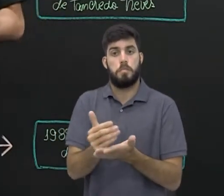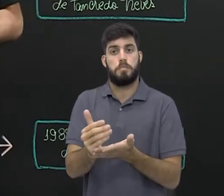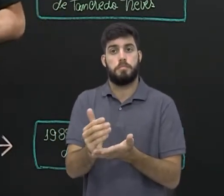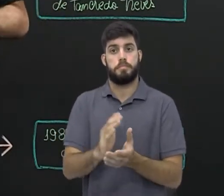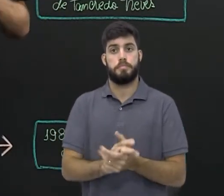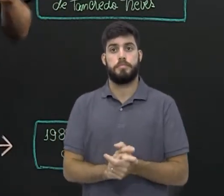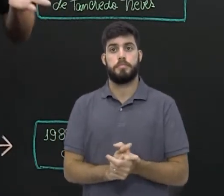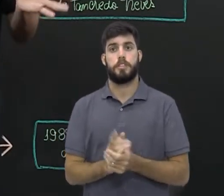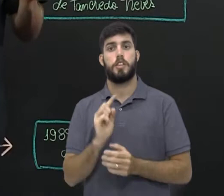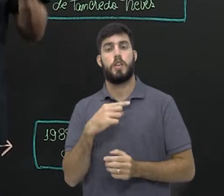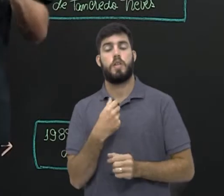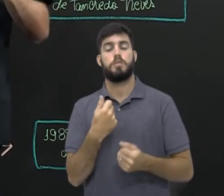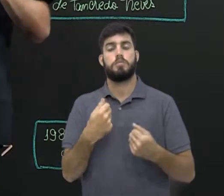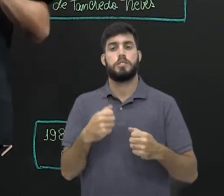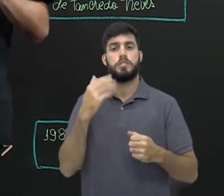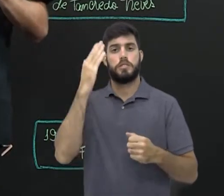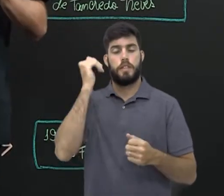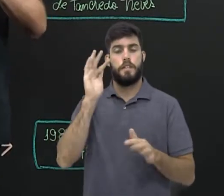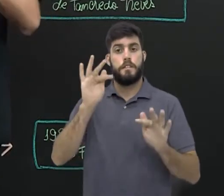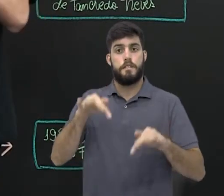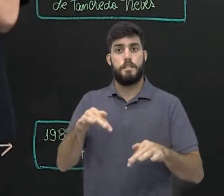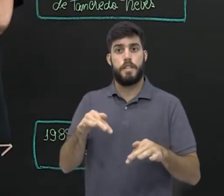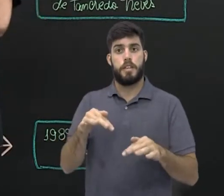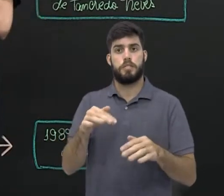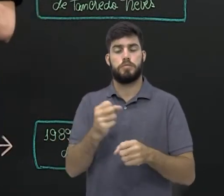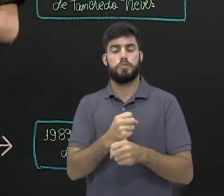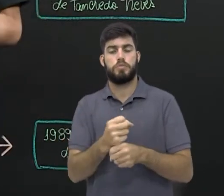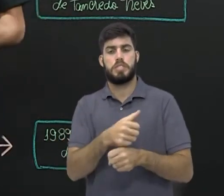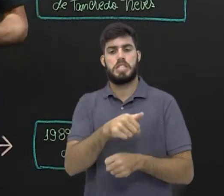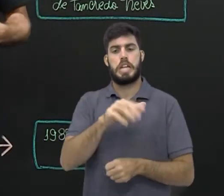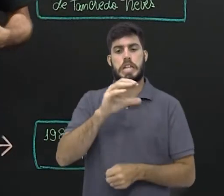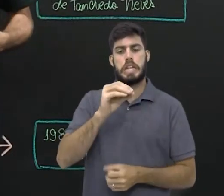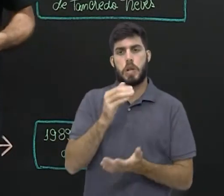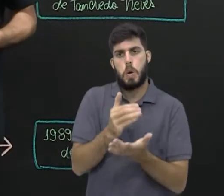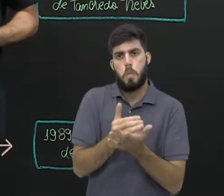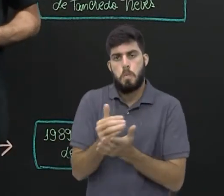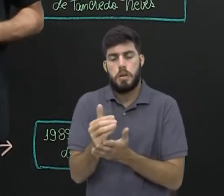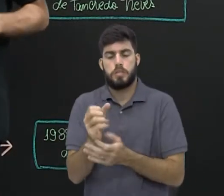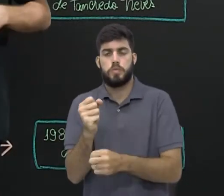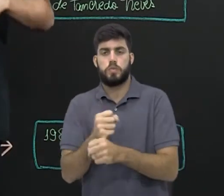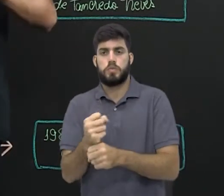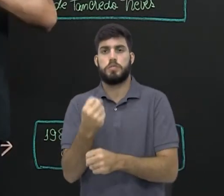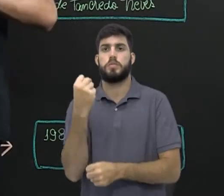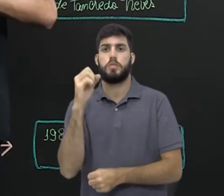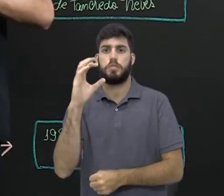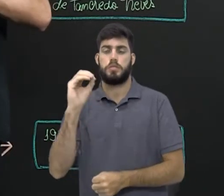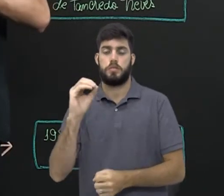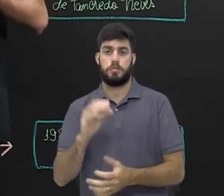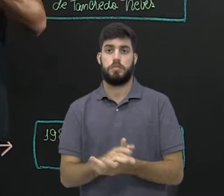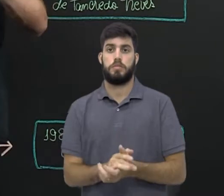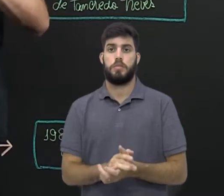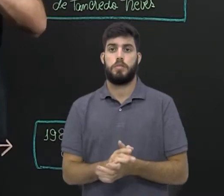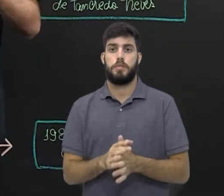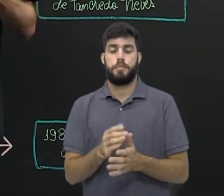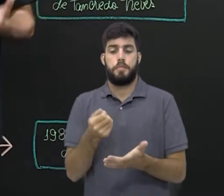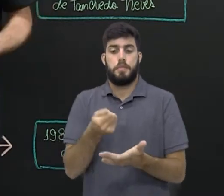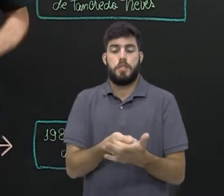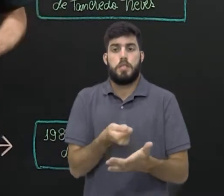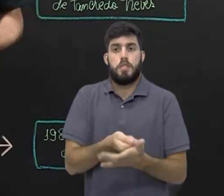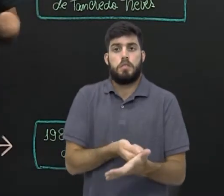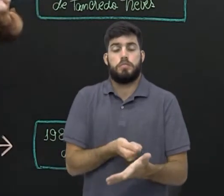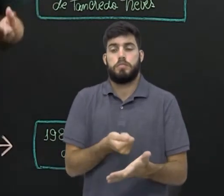tem que saber que já no fim dos anos 70 e no início dos anos 80, a ditadura militar não tinha mais alguns